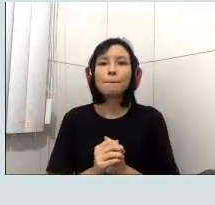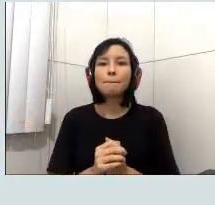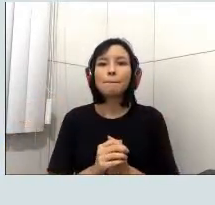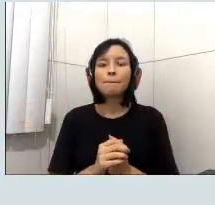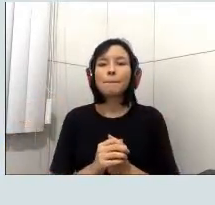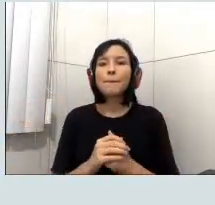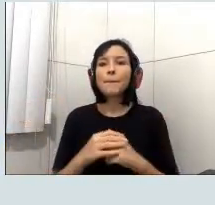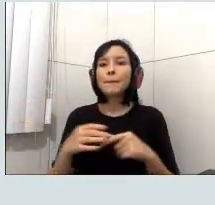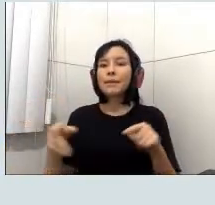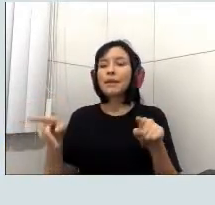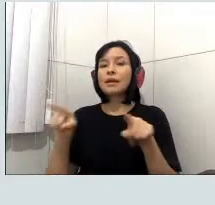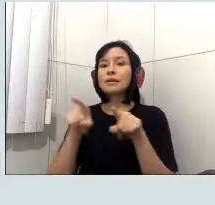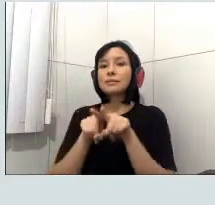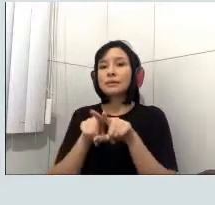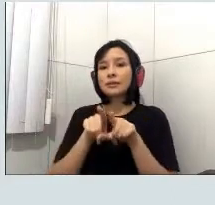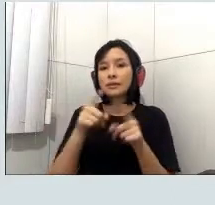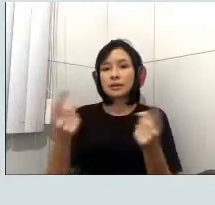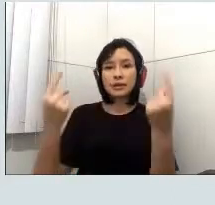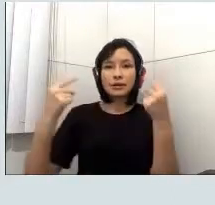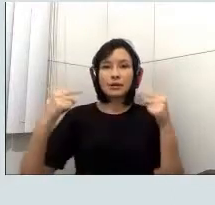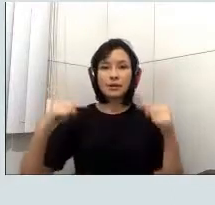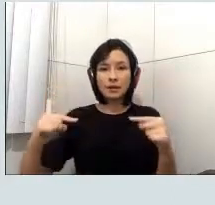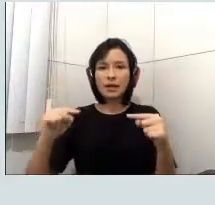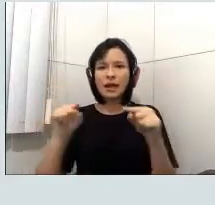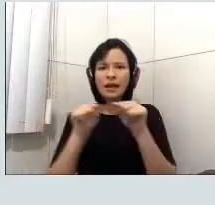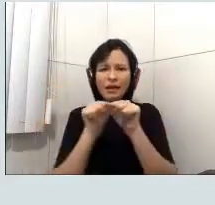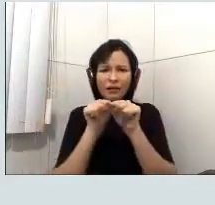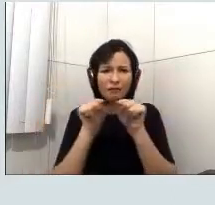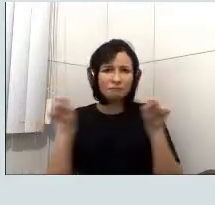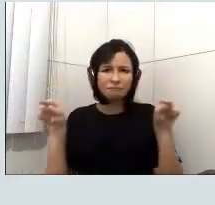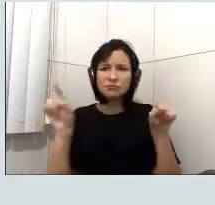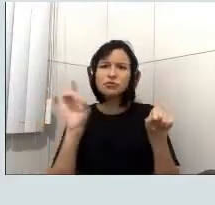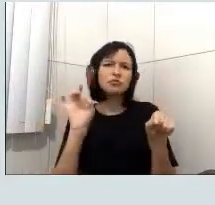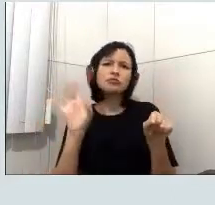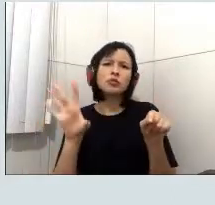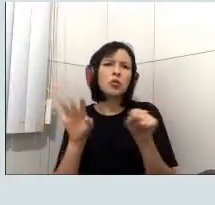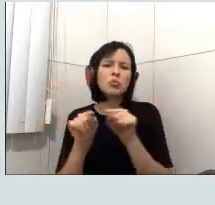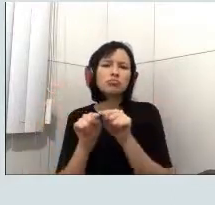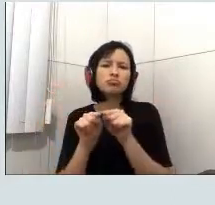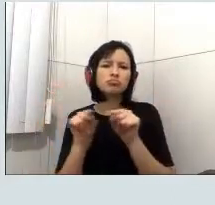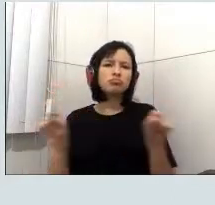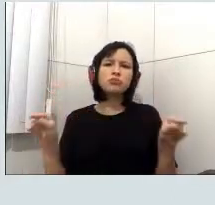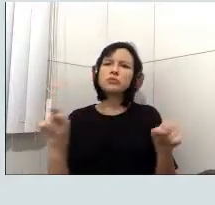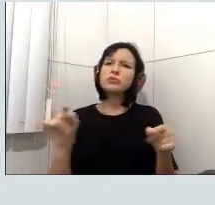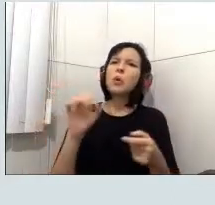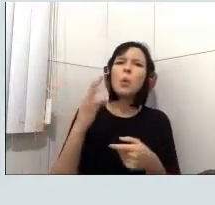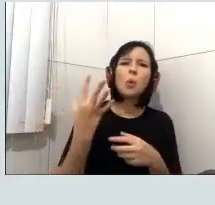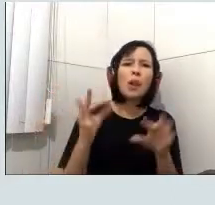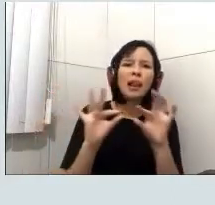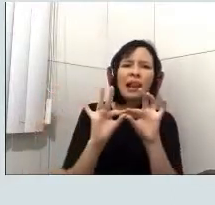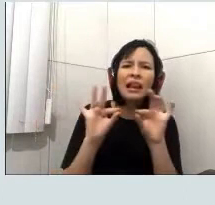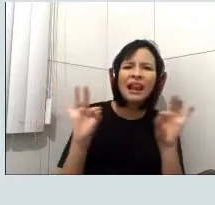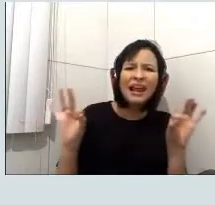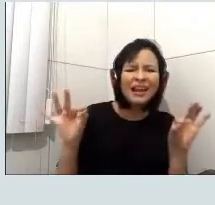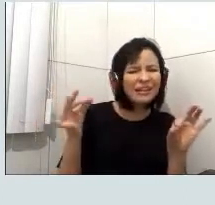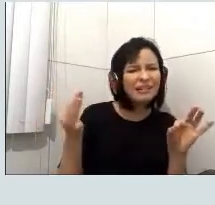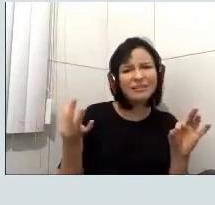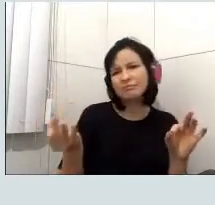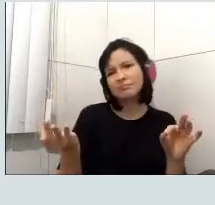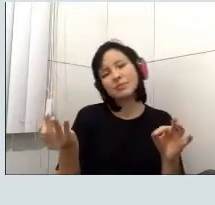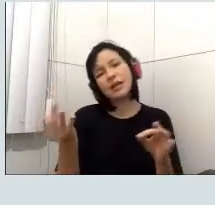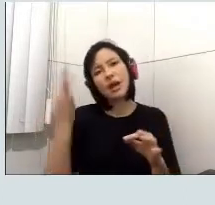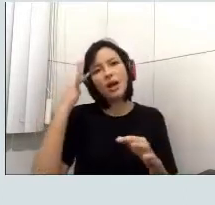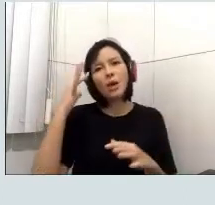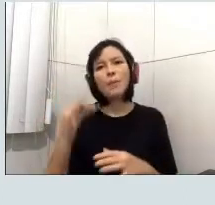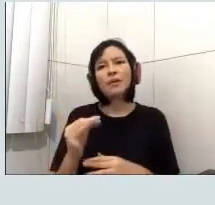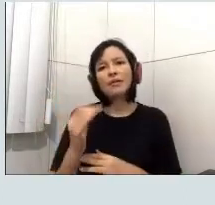A reta, ela é só uma reta. Reta ou uma linha, para ficar mais fácil para compreender